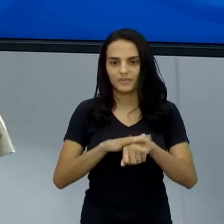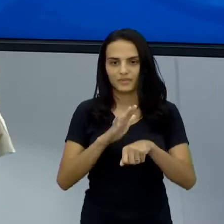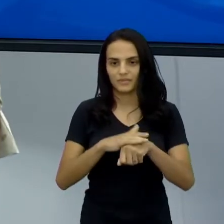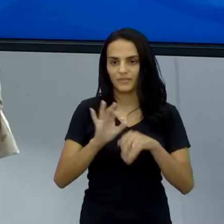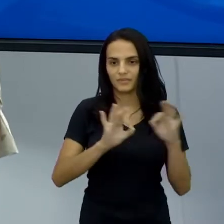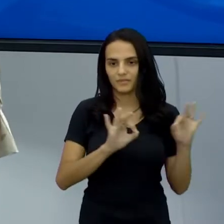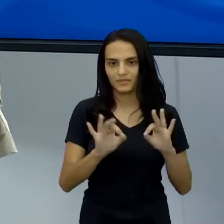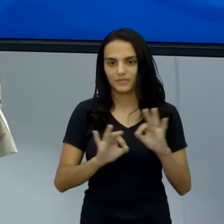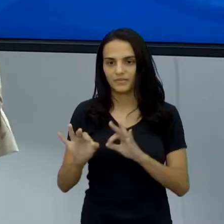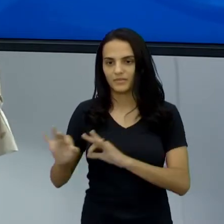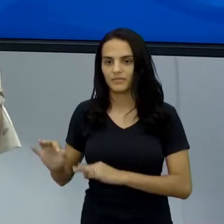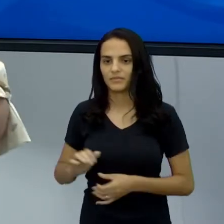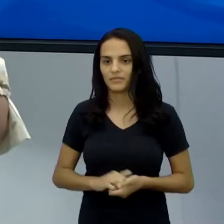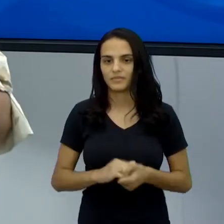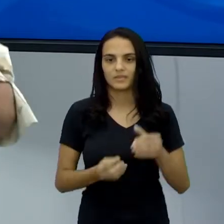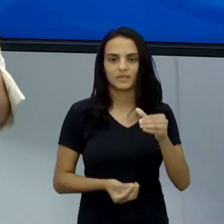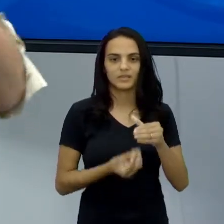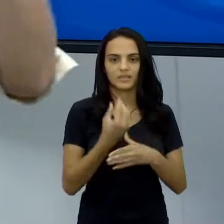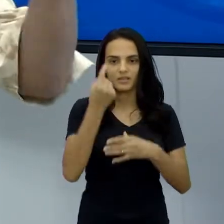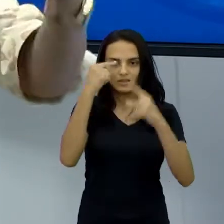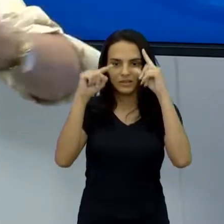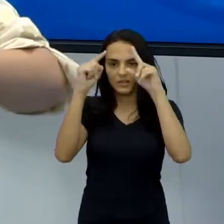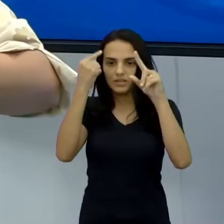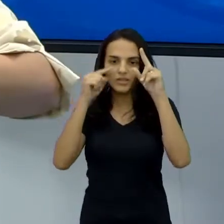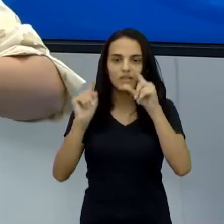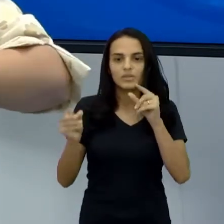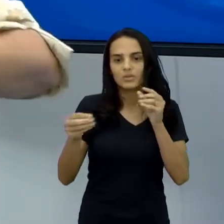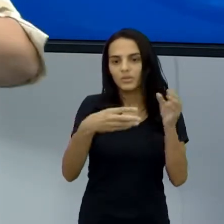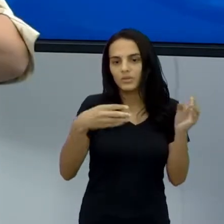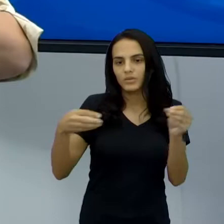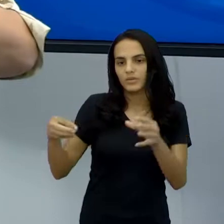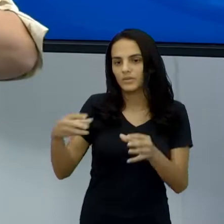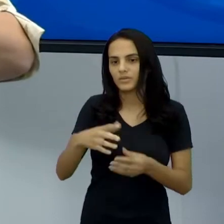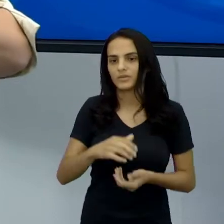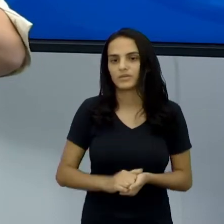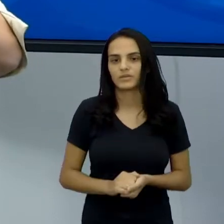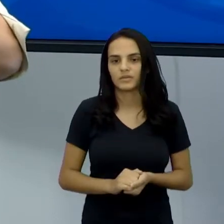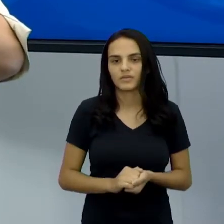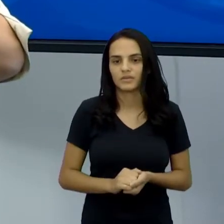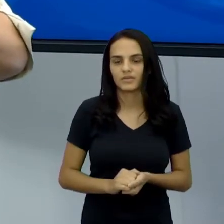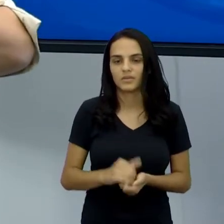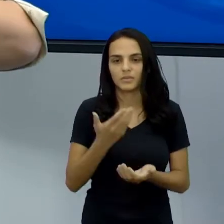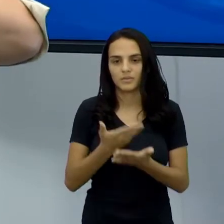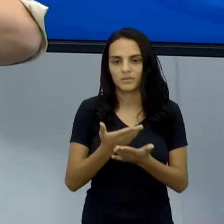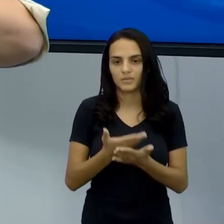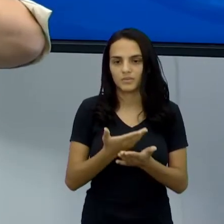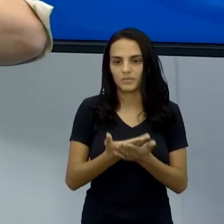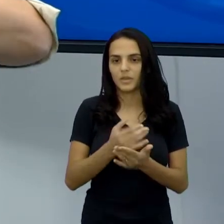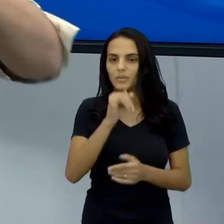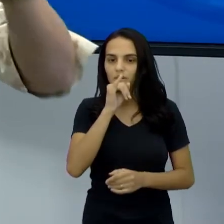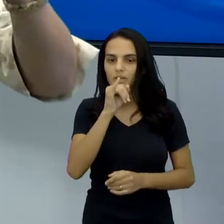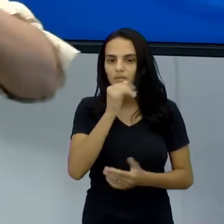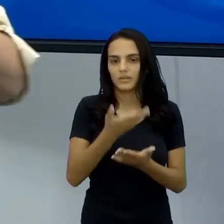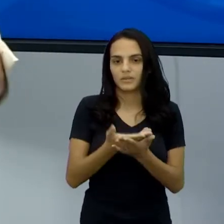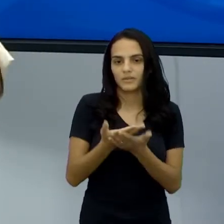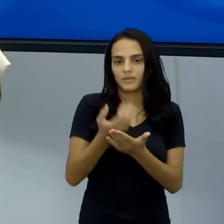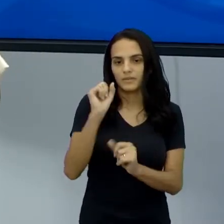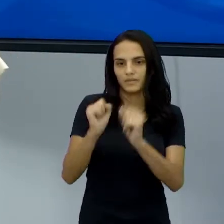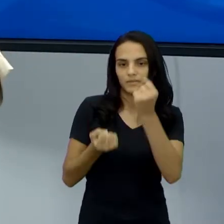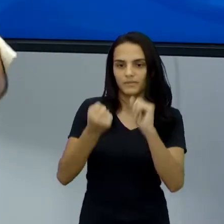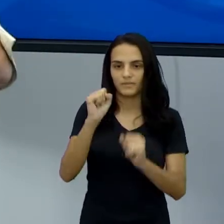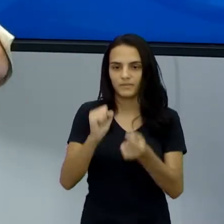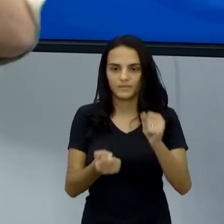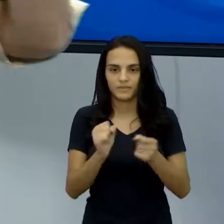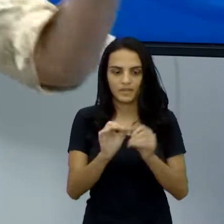artesaneiras, né? E de criatividade, de inventar, de inovar, de uma aula que era de educação física, daquele